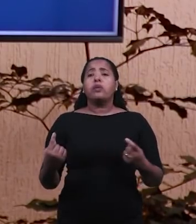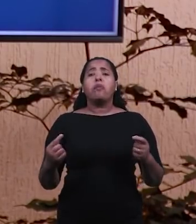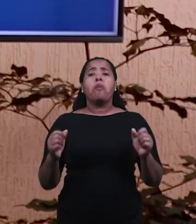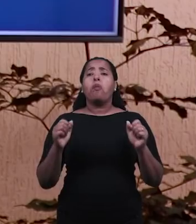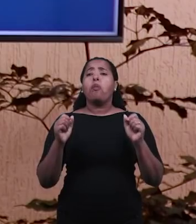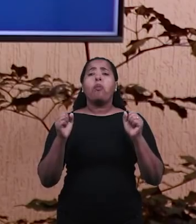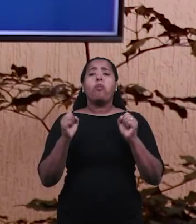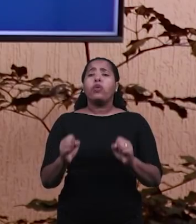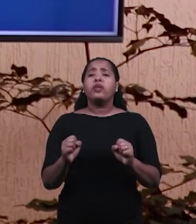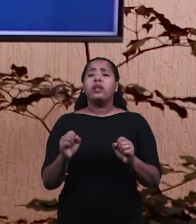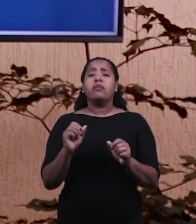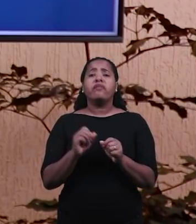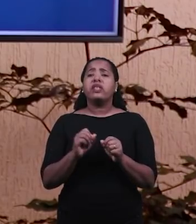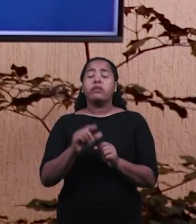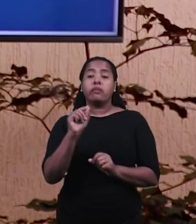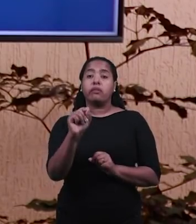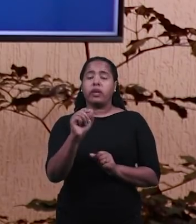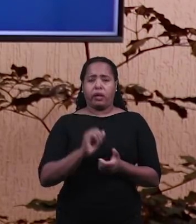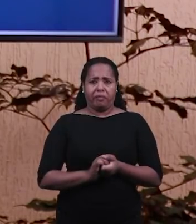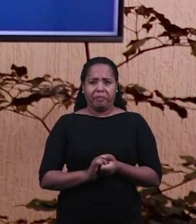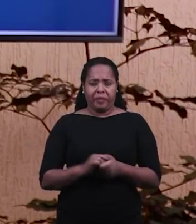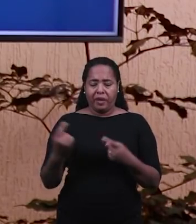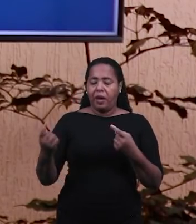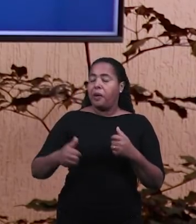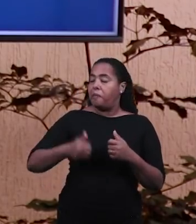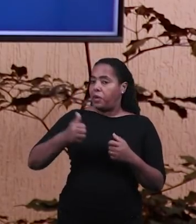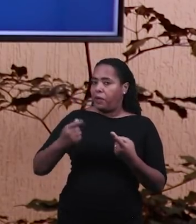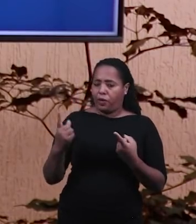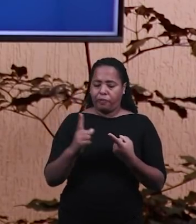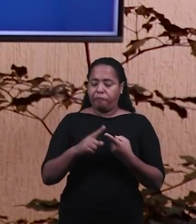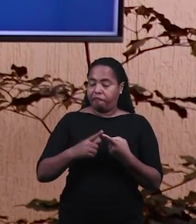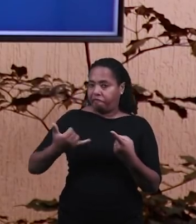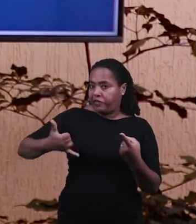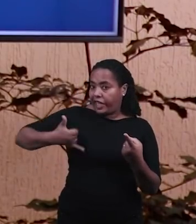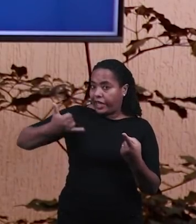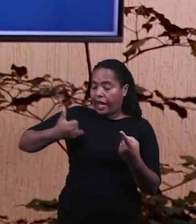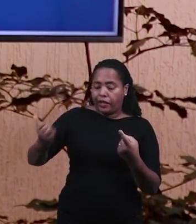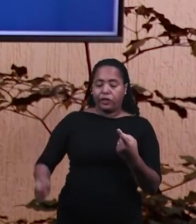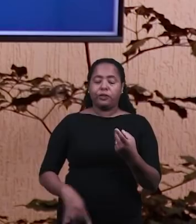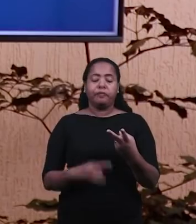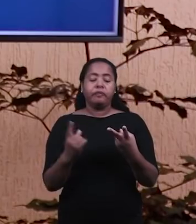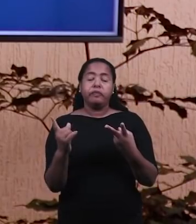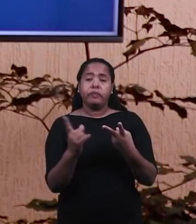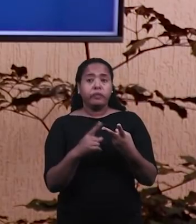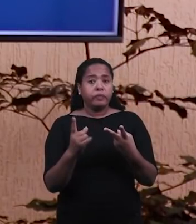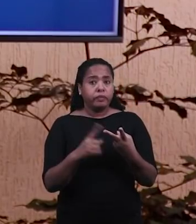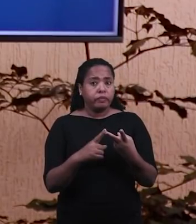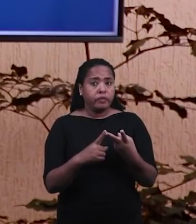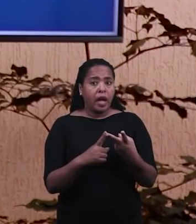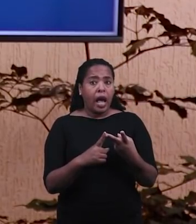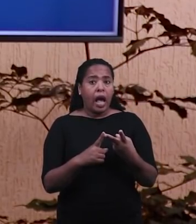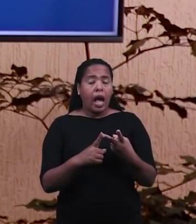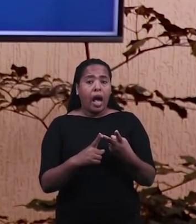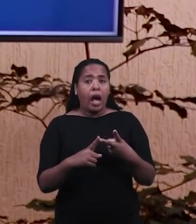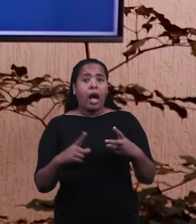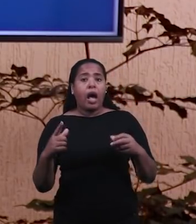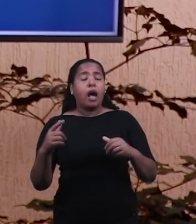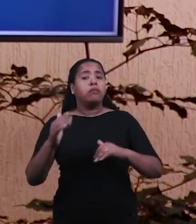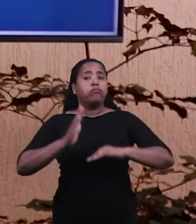criança na classe? Primeiro, qual é a idade da criança? Eu tenho que saber qual é a idade, quais são as suas